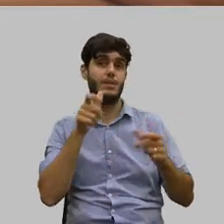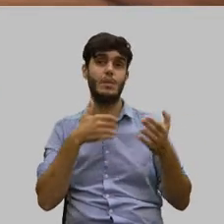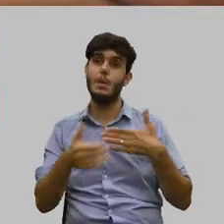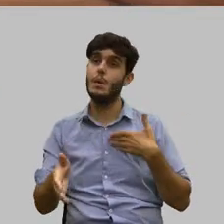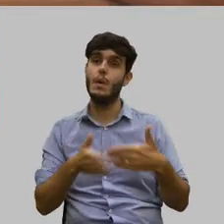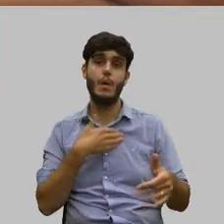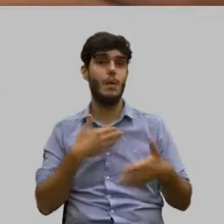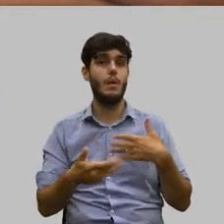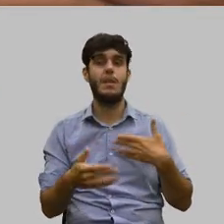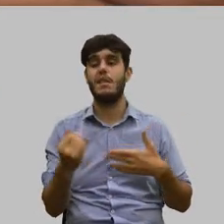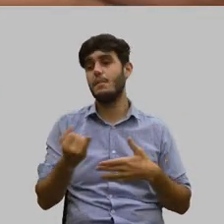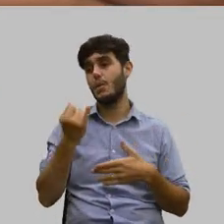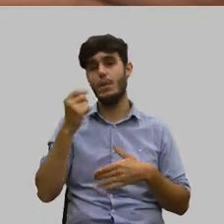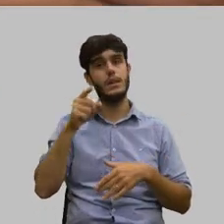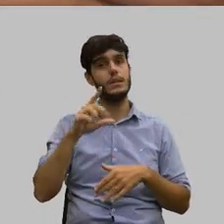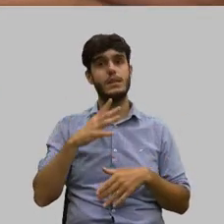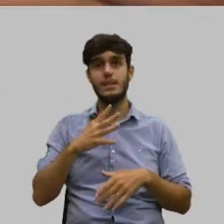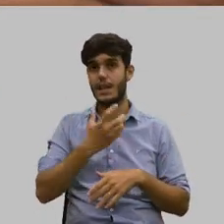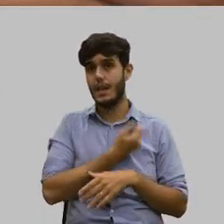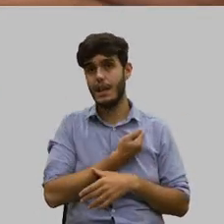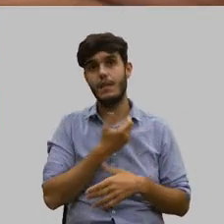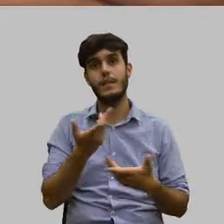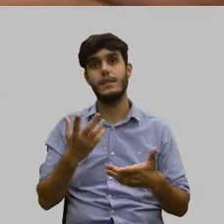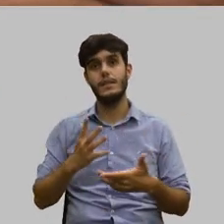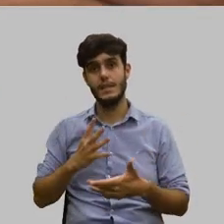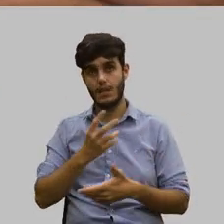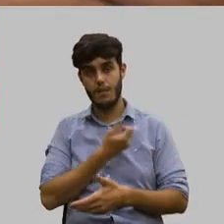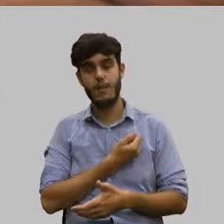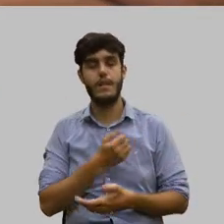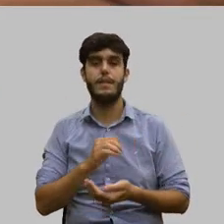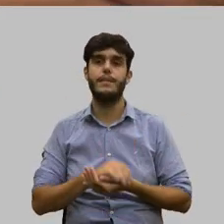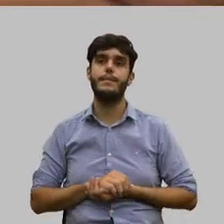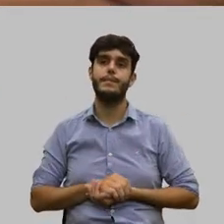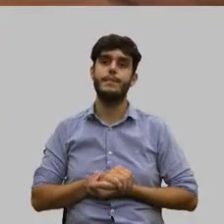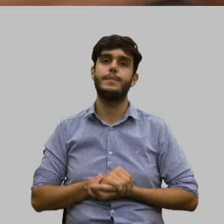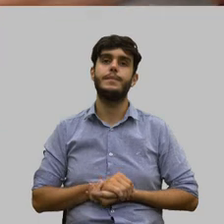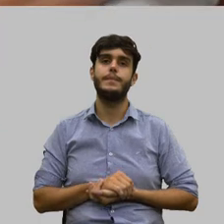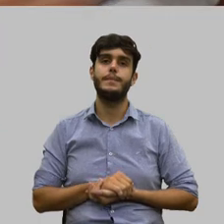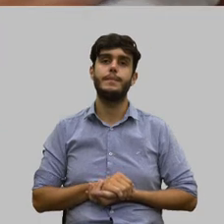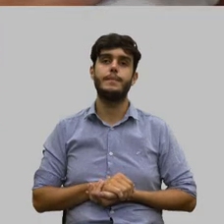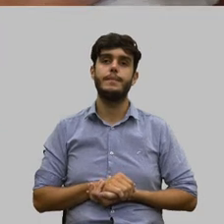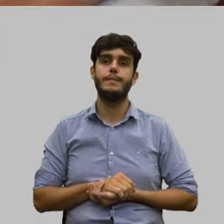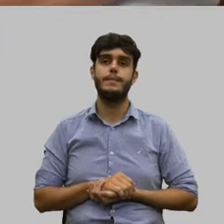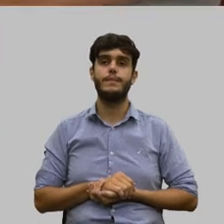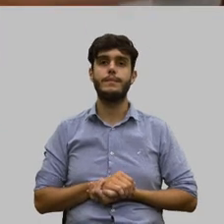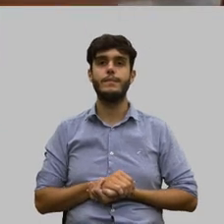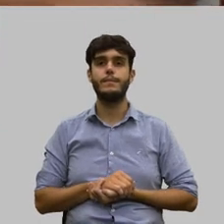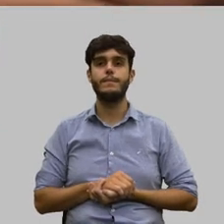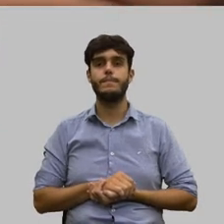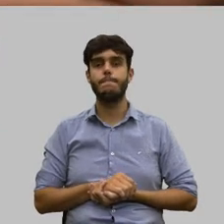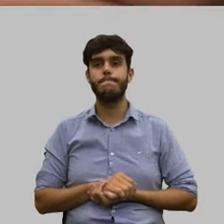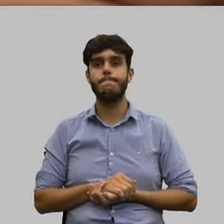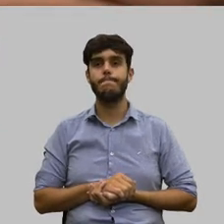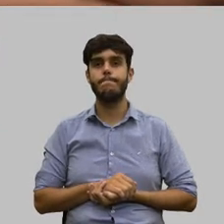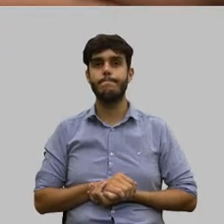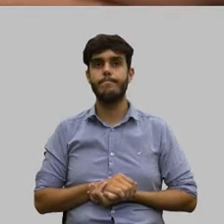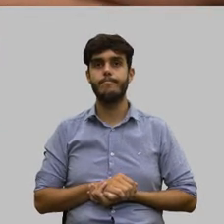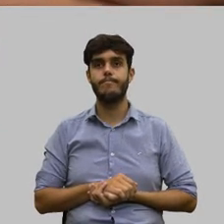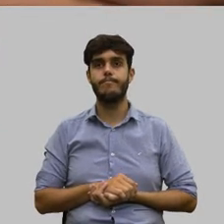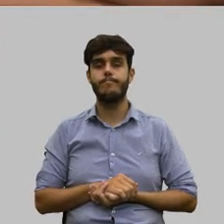mundo todo mundo por isso que o lembro é salvar né Eh mas a gente